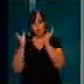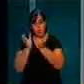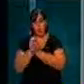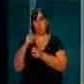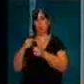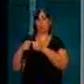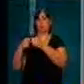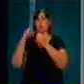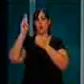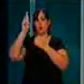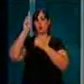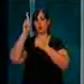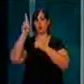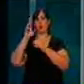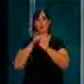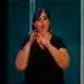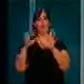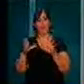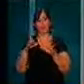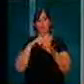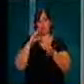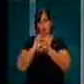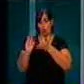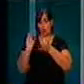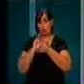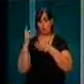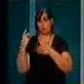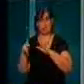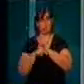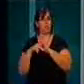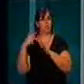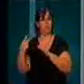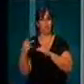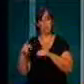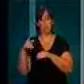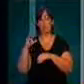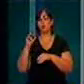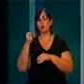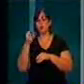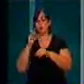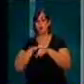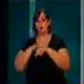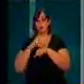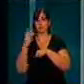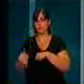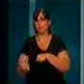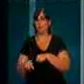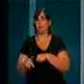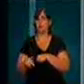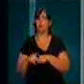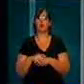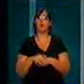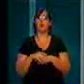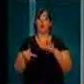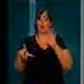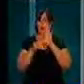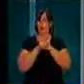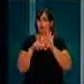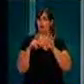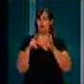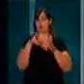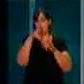independente, com orçamento e receitas próprias, assim como seu corpo dirigente constituído. A lei do prefeito